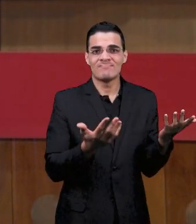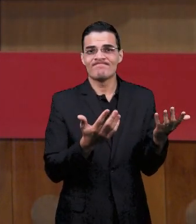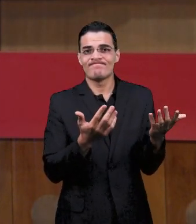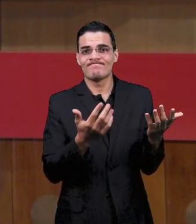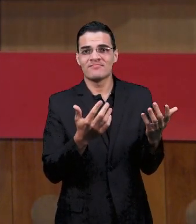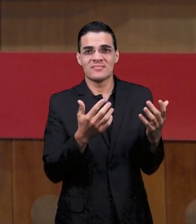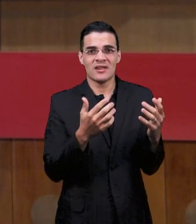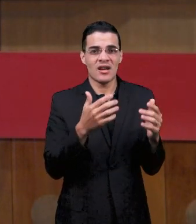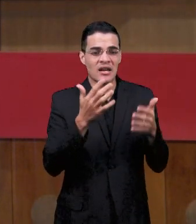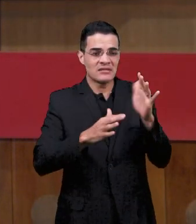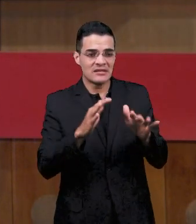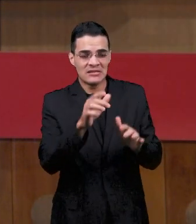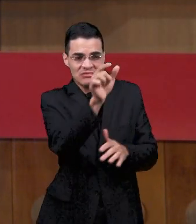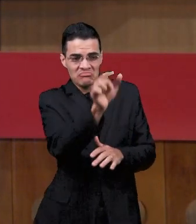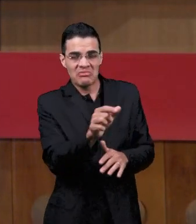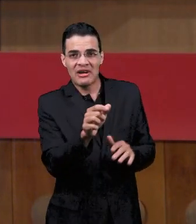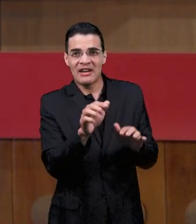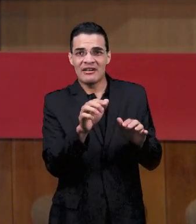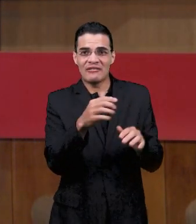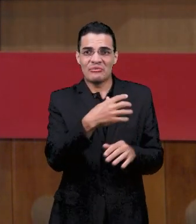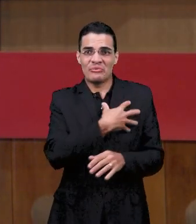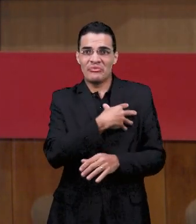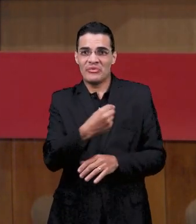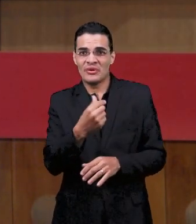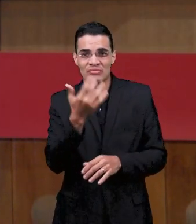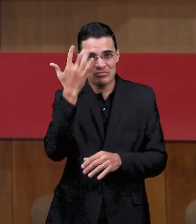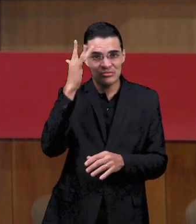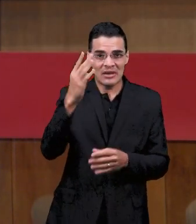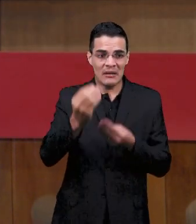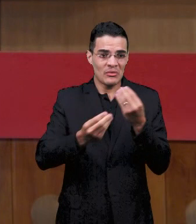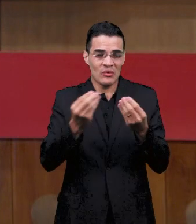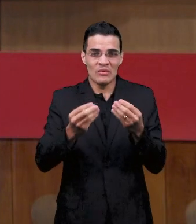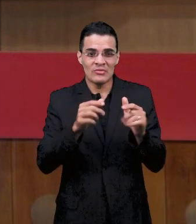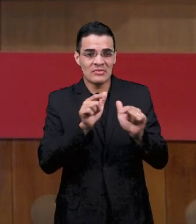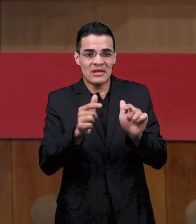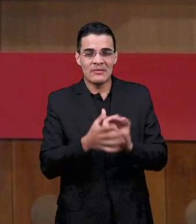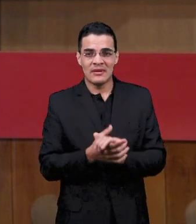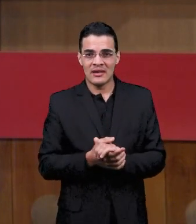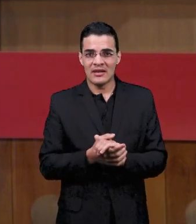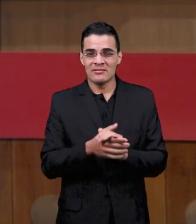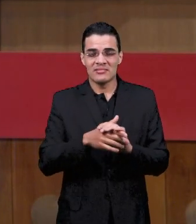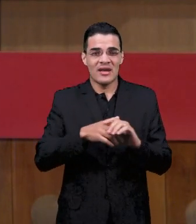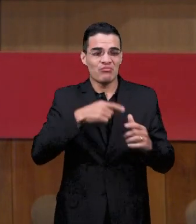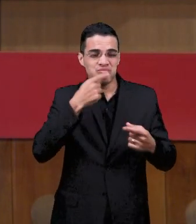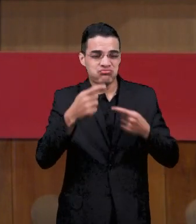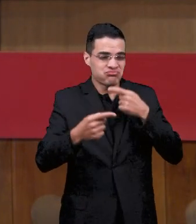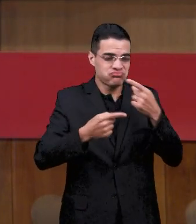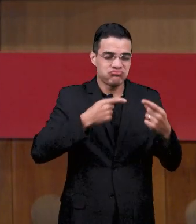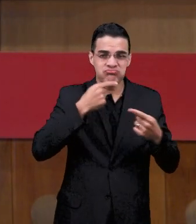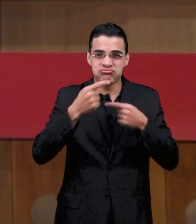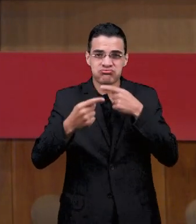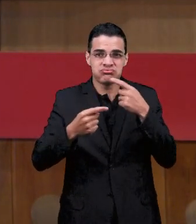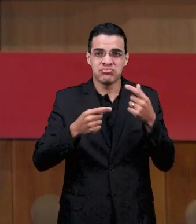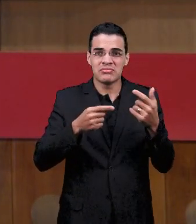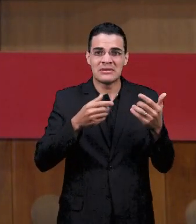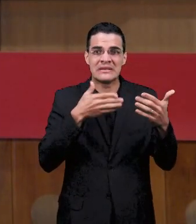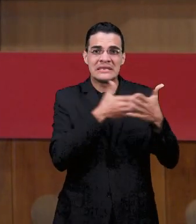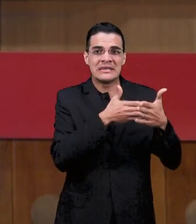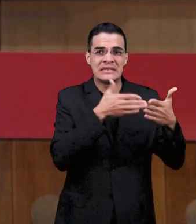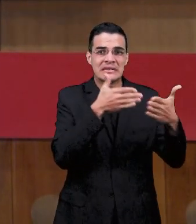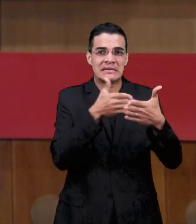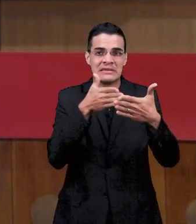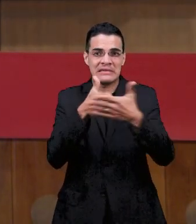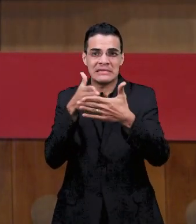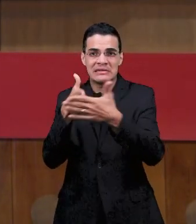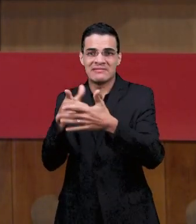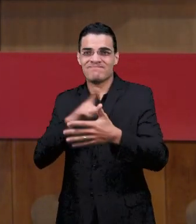vai tomar uma decisão, uma pandemia. É um mundo de incertezas, aí vem as síndromes,